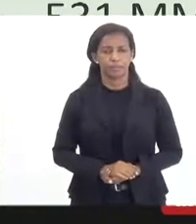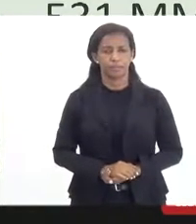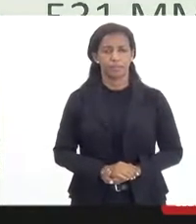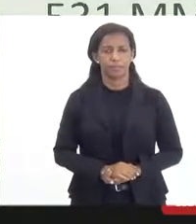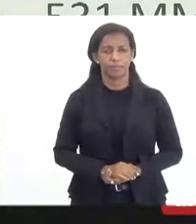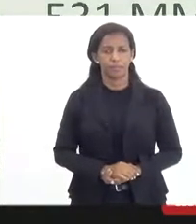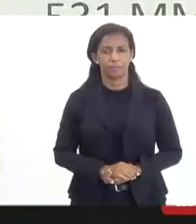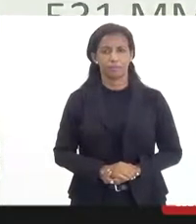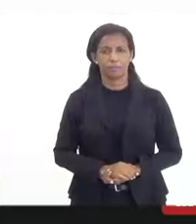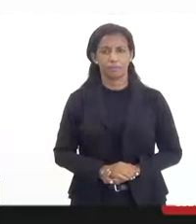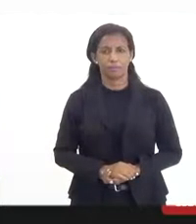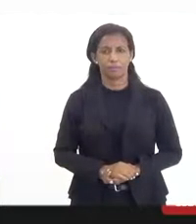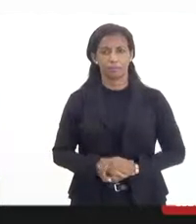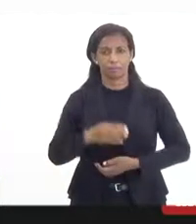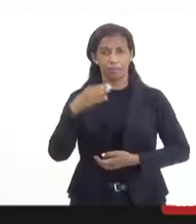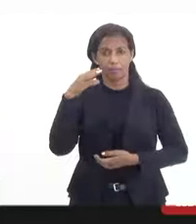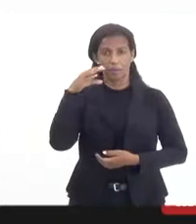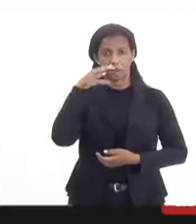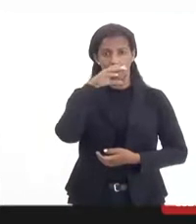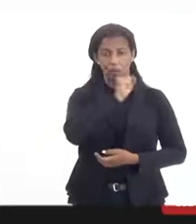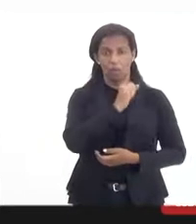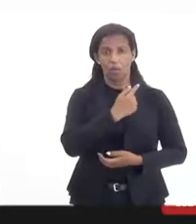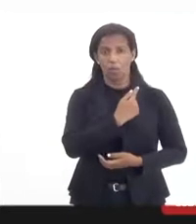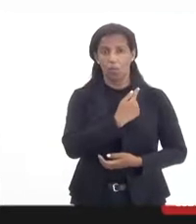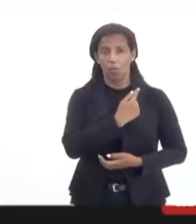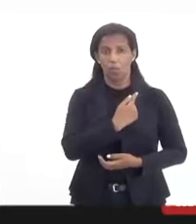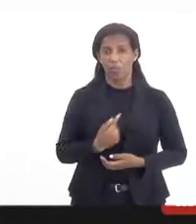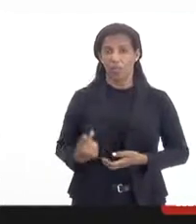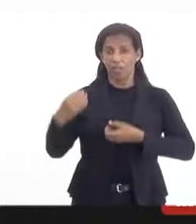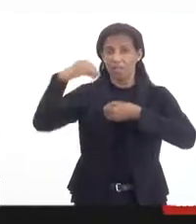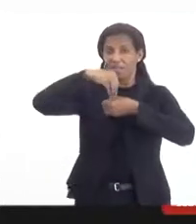Explicar rapidamente a governança interna